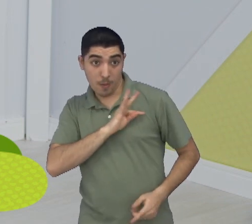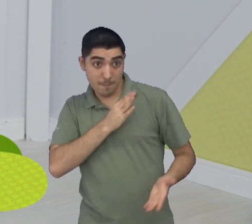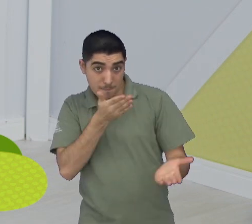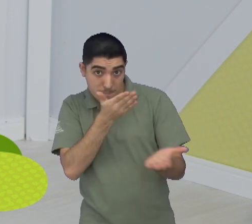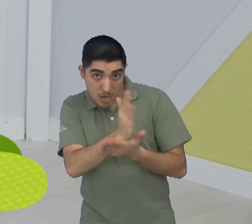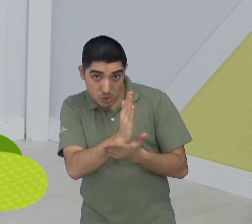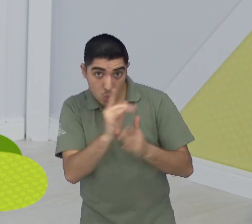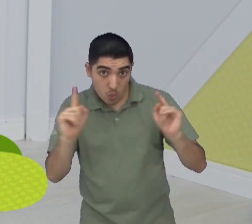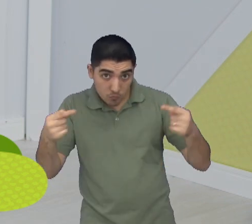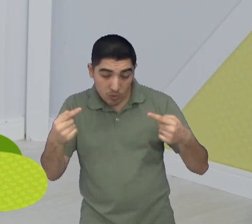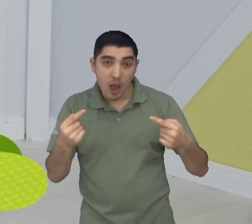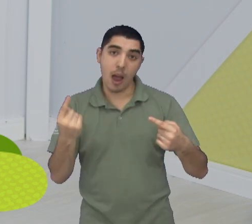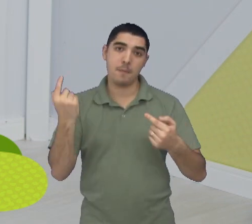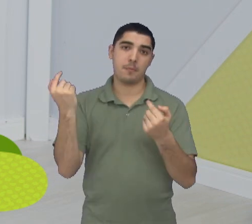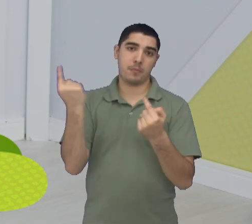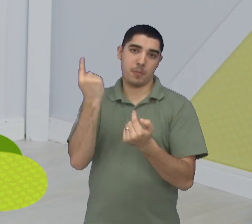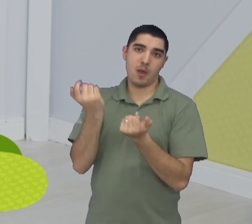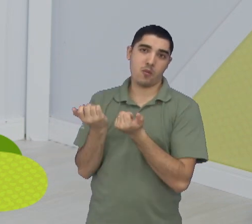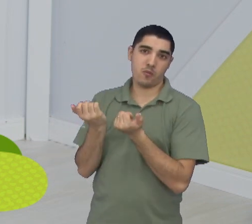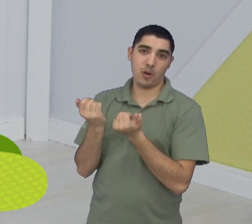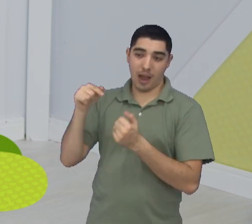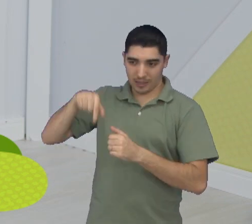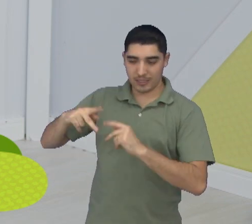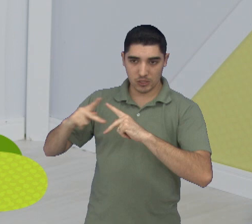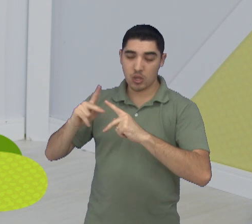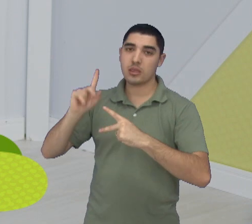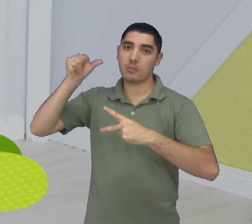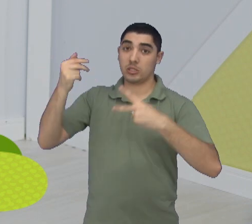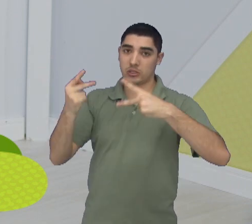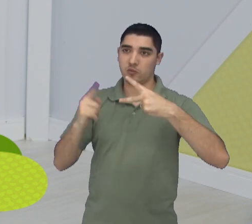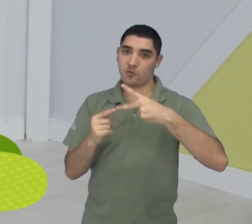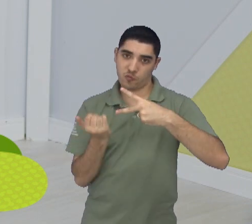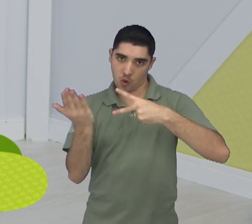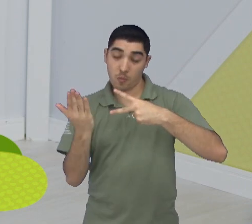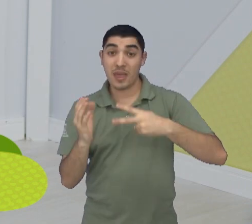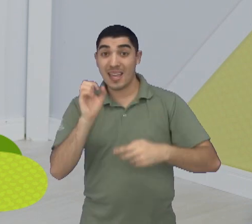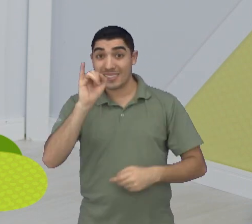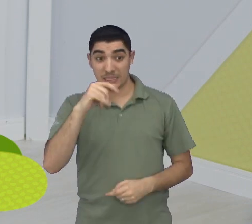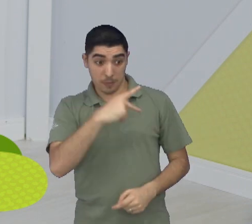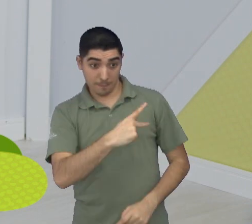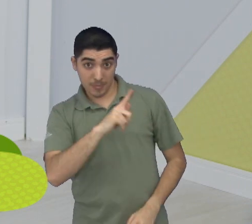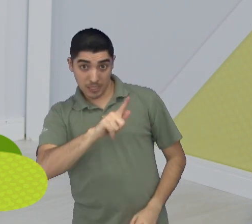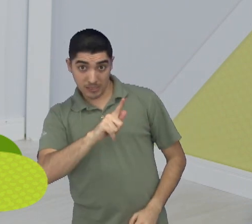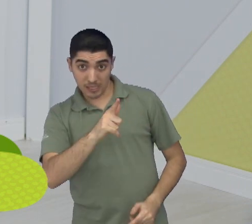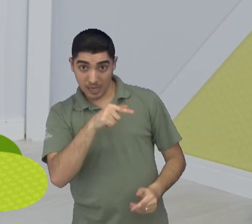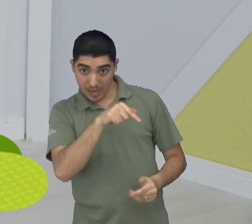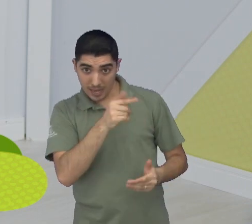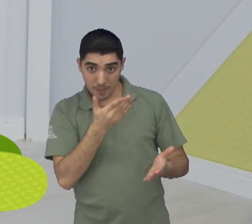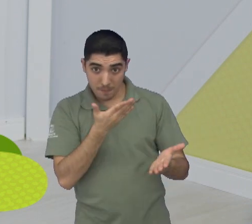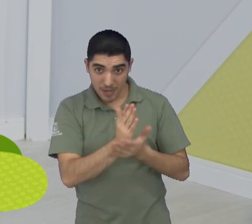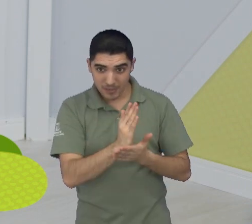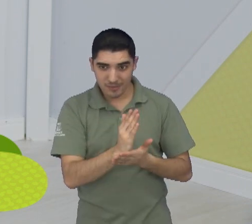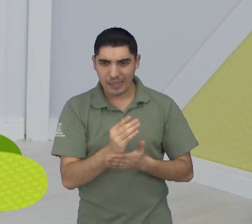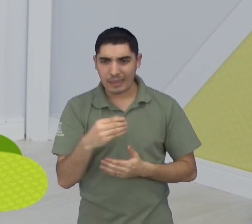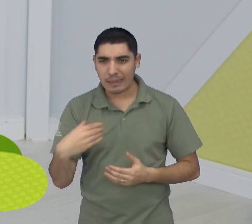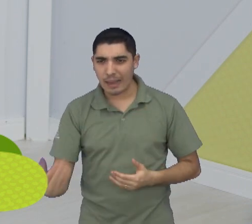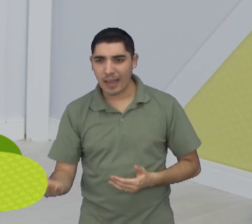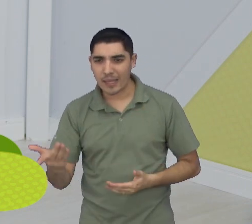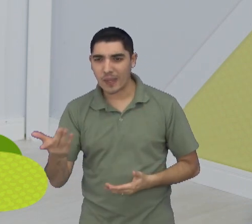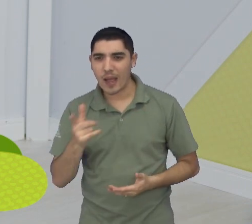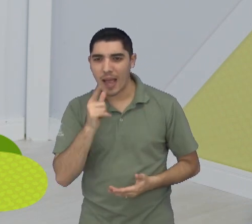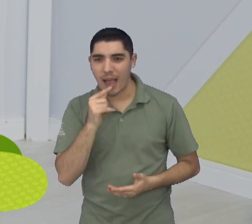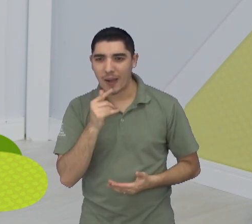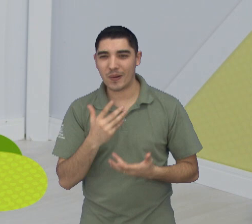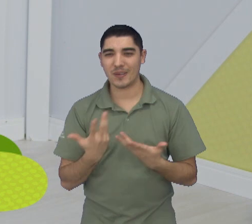primeiro jogo é em São José e o segundo é em Taboão. Se o Praia Grande passar para a final, o primeiro jogo é na... Ixi, está caindo tudo aqui. Tá,